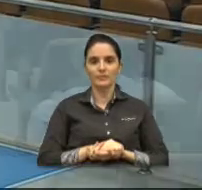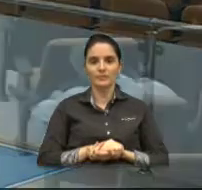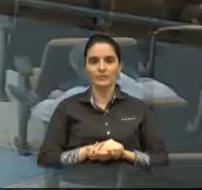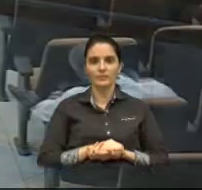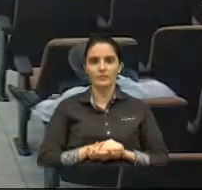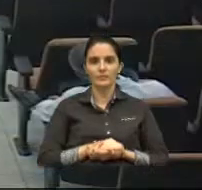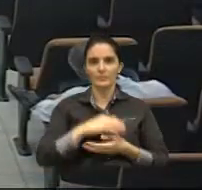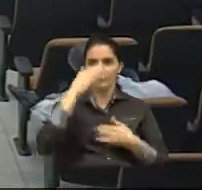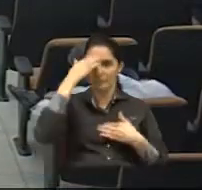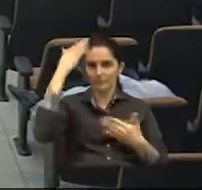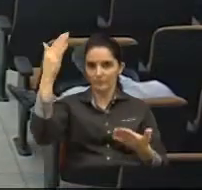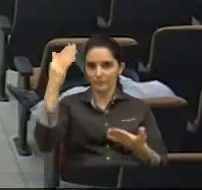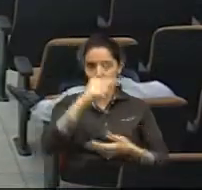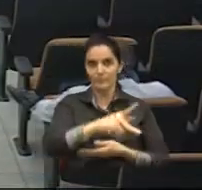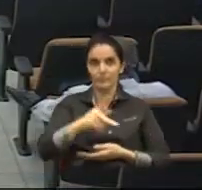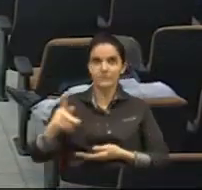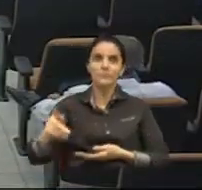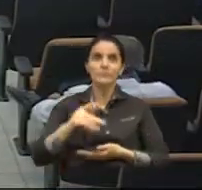Obrigado, presidente.